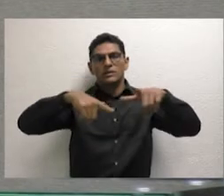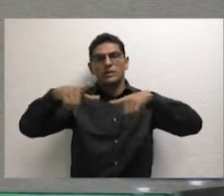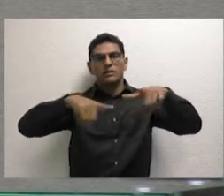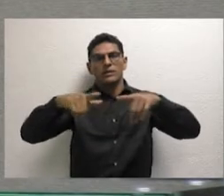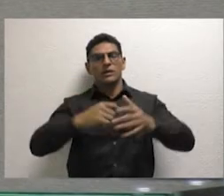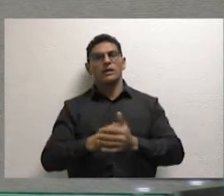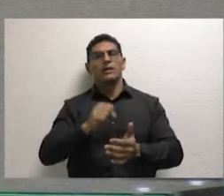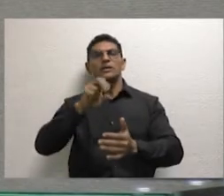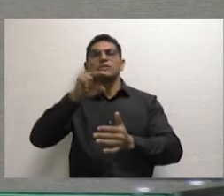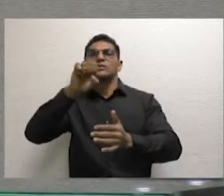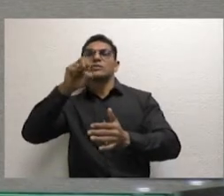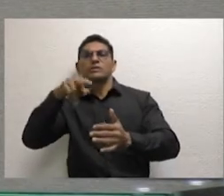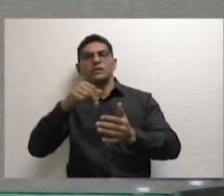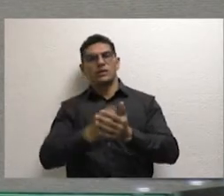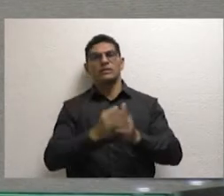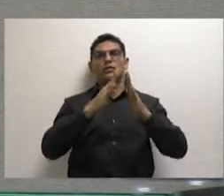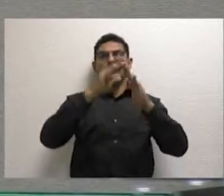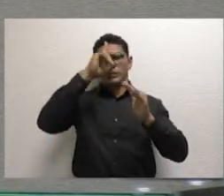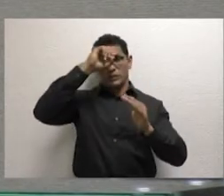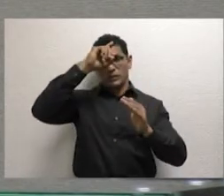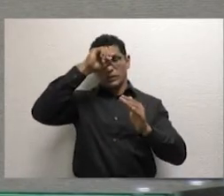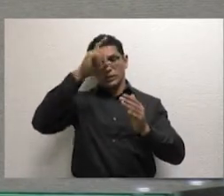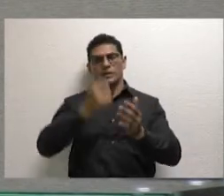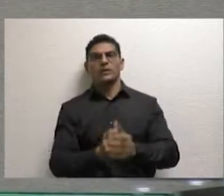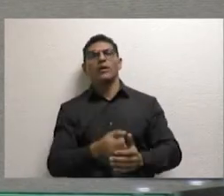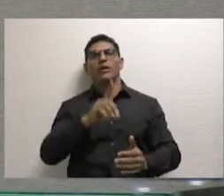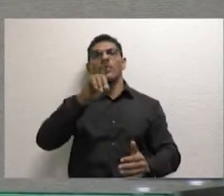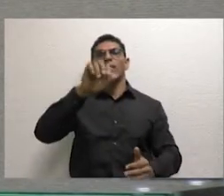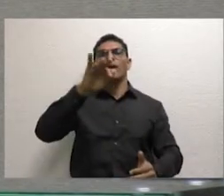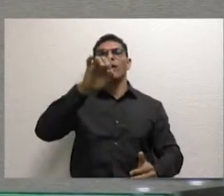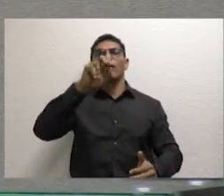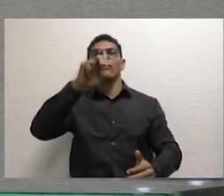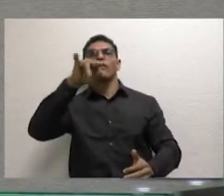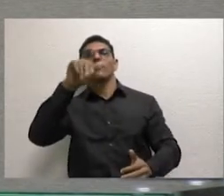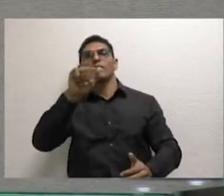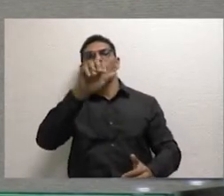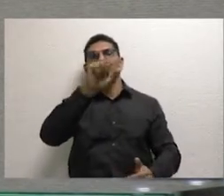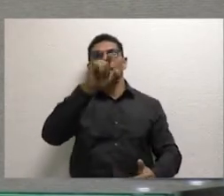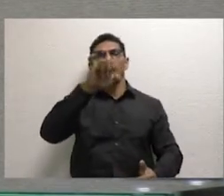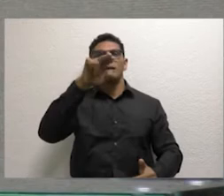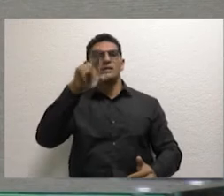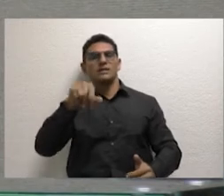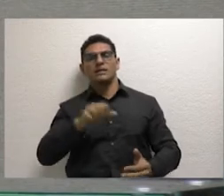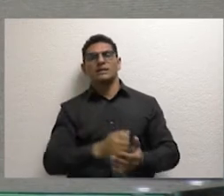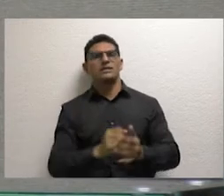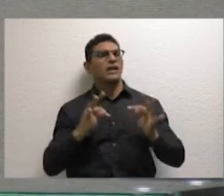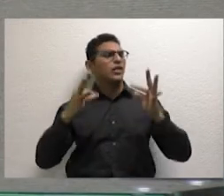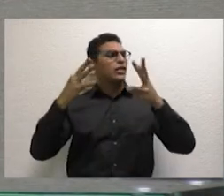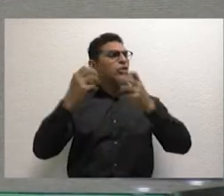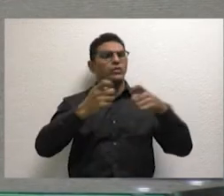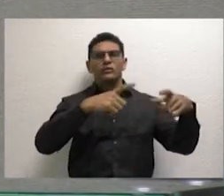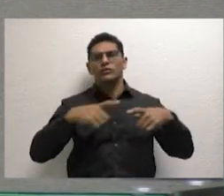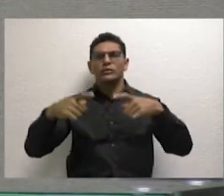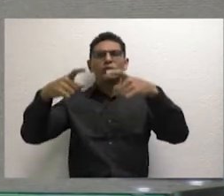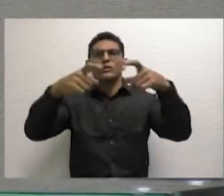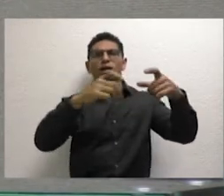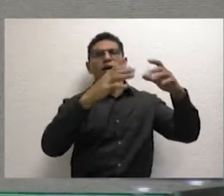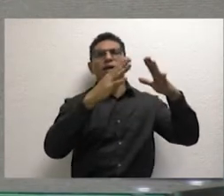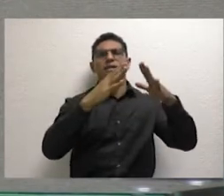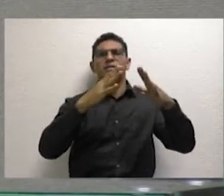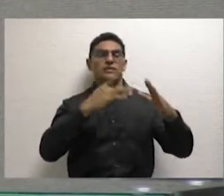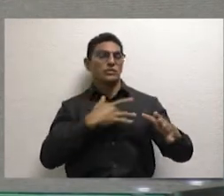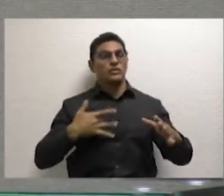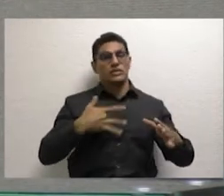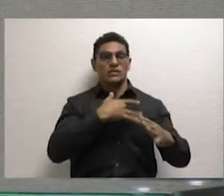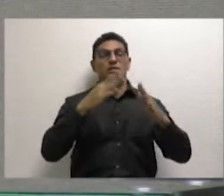da Suzã lá no hospital Delfi Nazis como também em todas as fundações e congêneres de saúde que tem